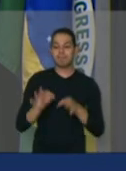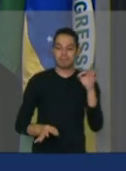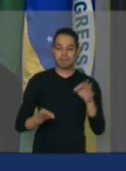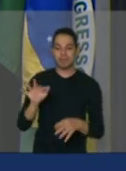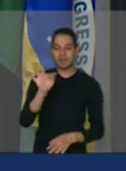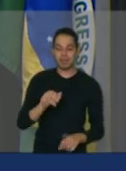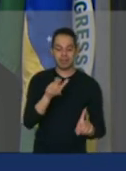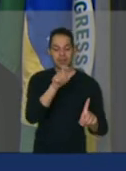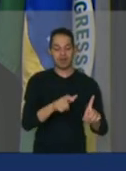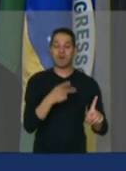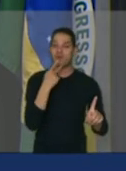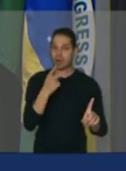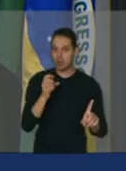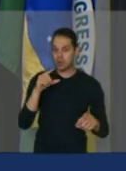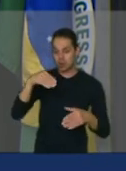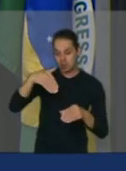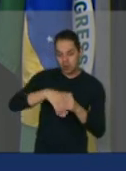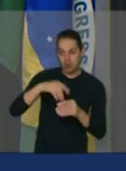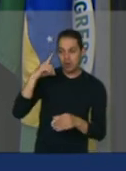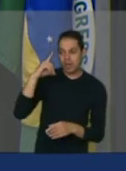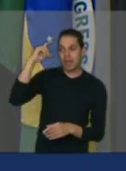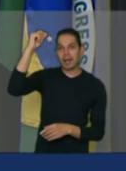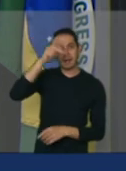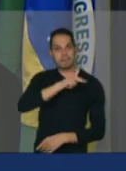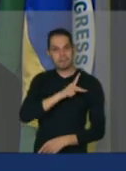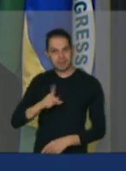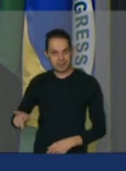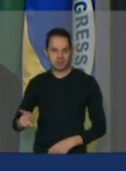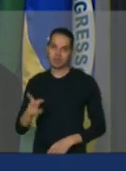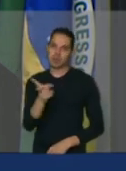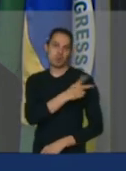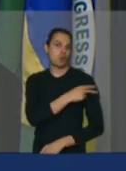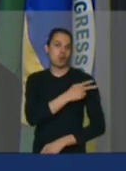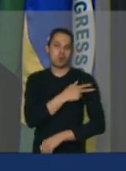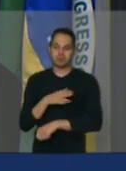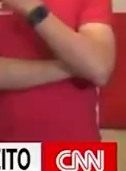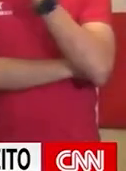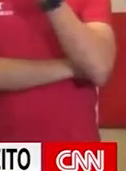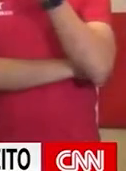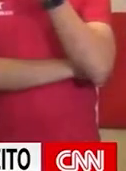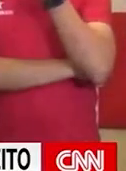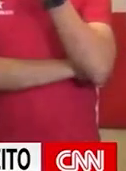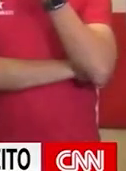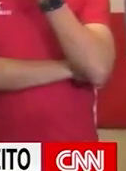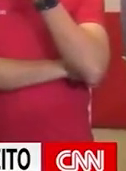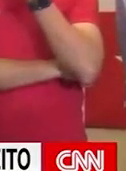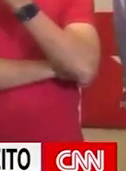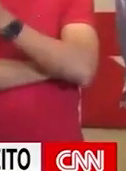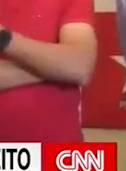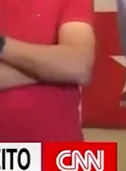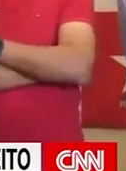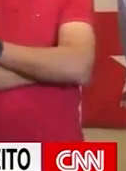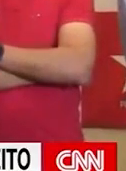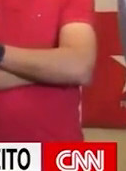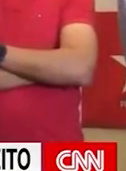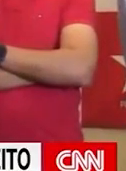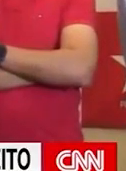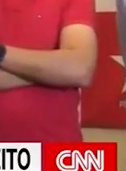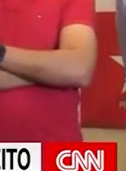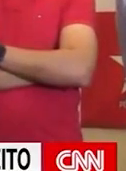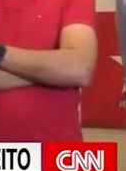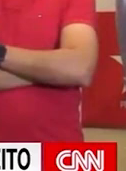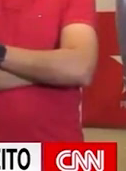ganhar, aí sim ele conversa, porque vai ser o chefe deles, e aí vai dizer qual é o papel deles. Eu não tenho conversa com os